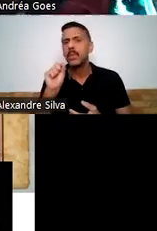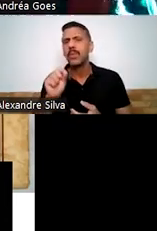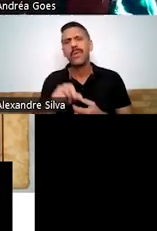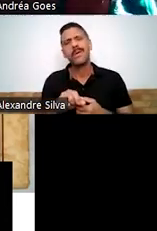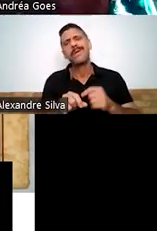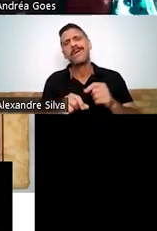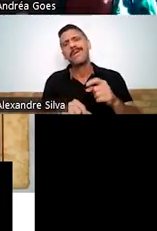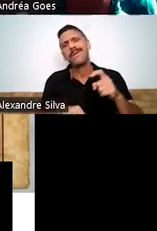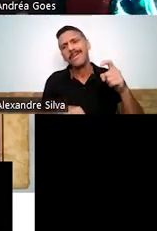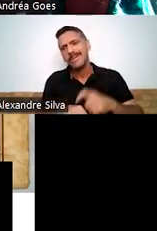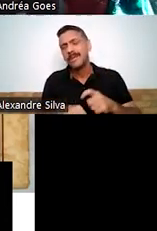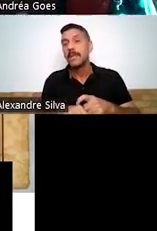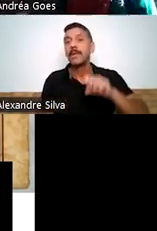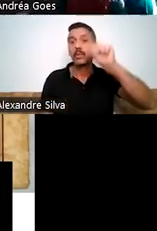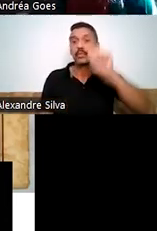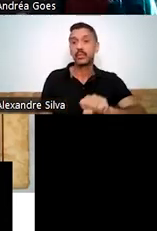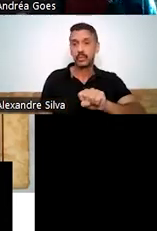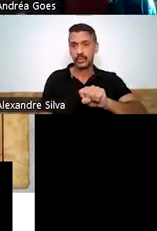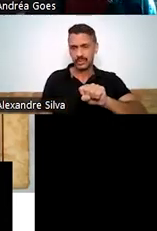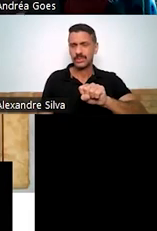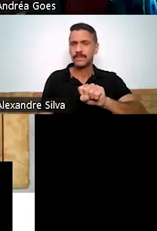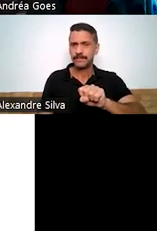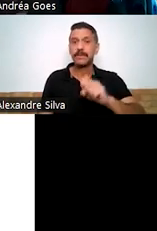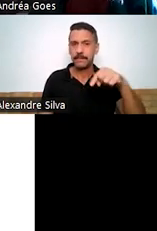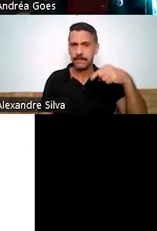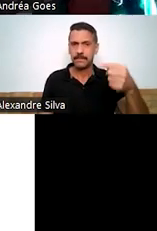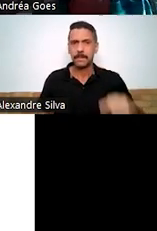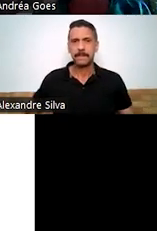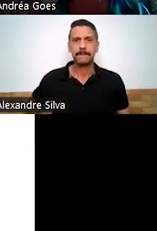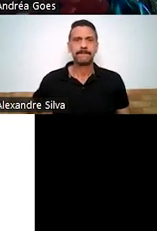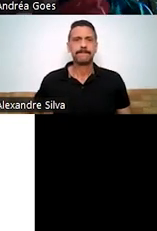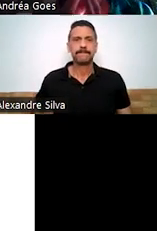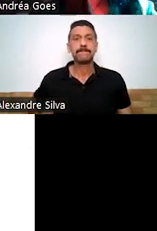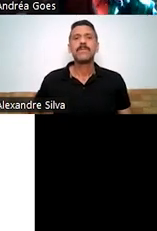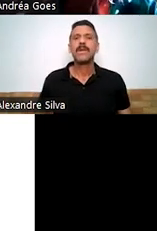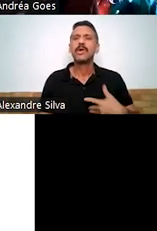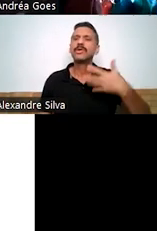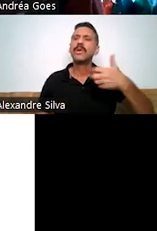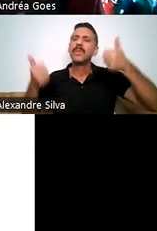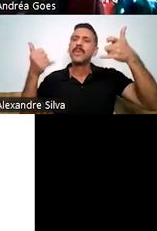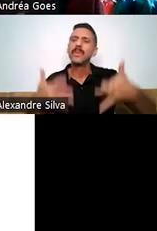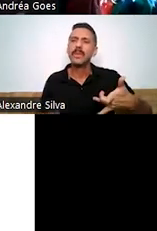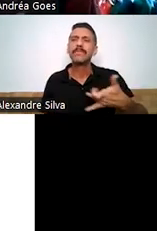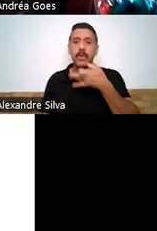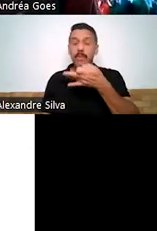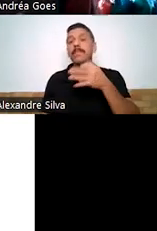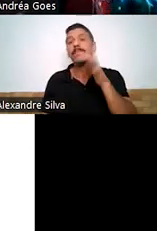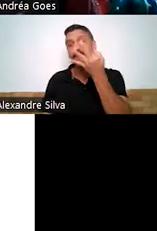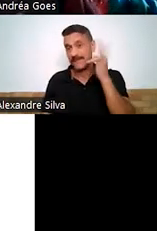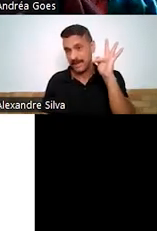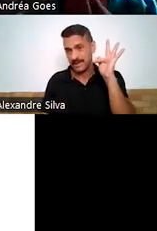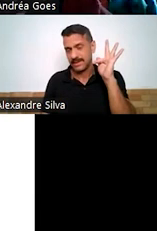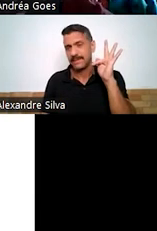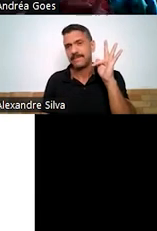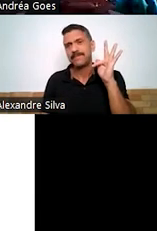aspecto sul do país. Eu acho que a próxima, por favor, que mostra um comentário em francês, quer